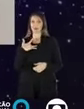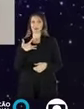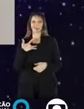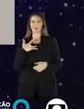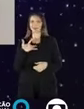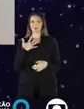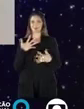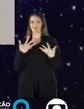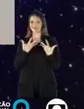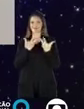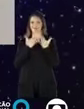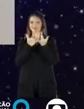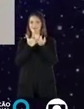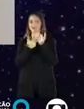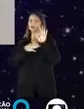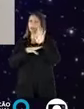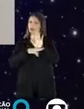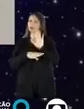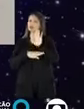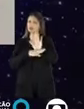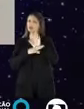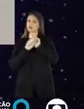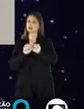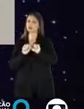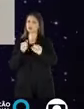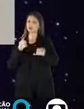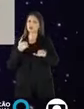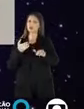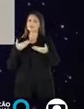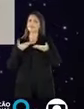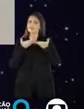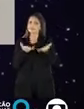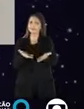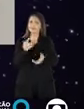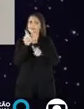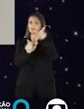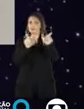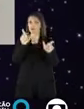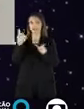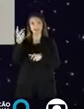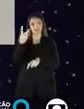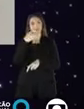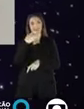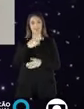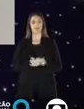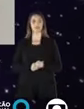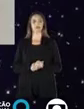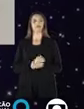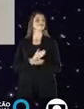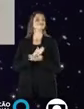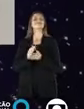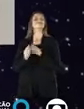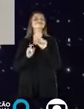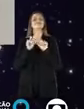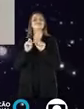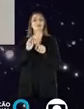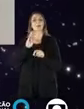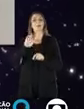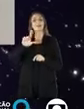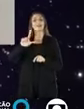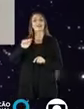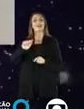excelente contribuição que a gente pode dar para as pessoas que estão nos assistindo. Então, quem começa, pode começar,